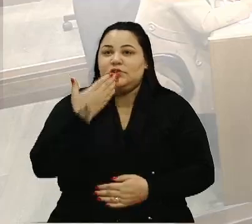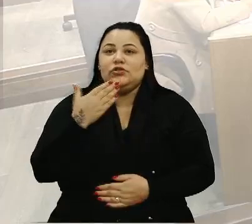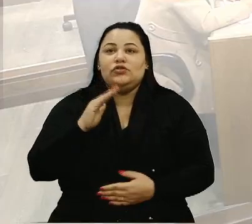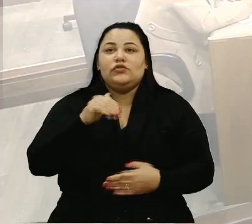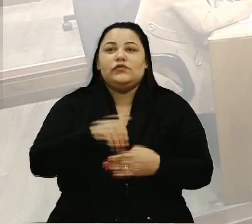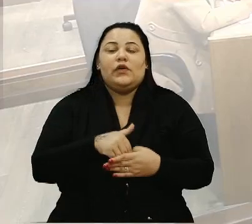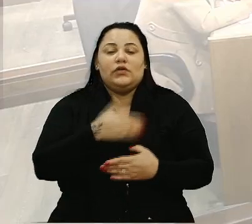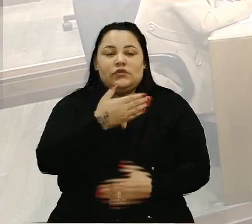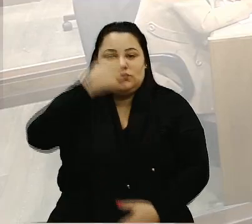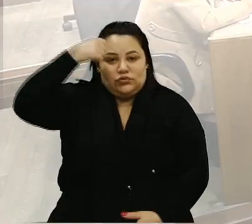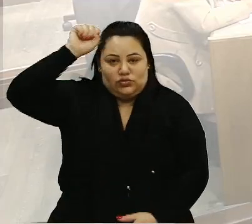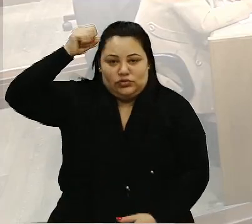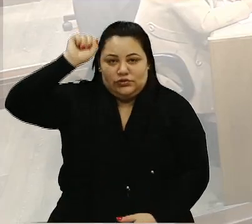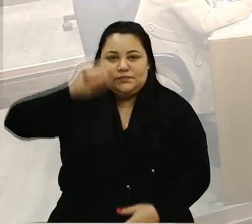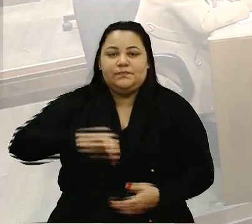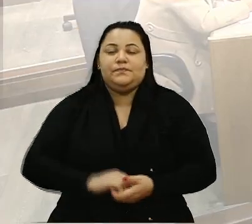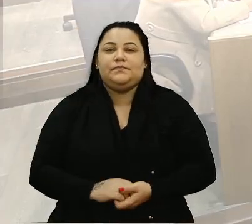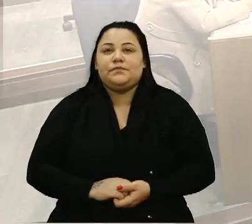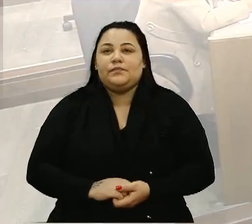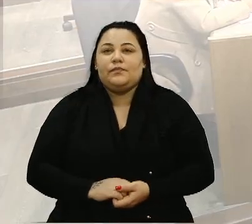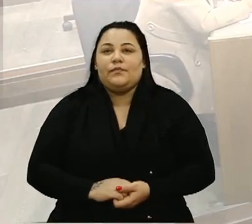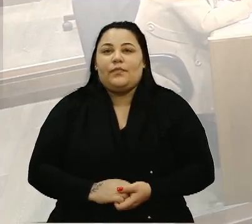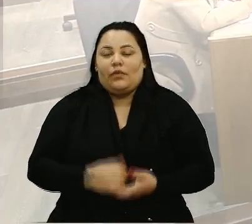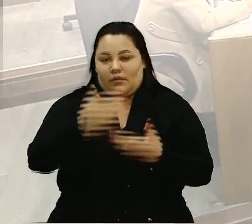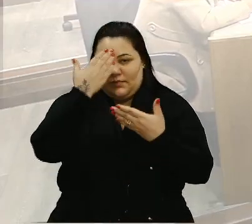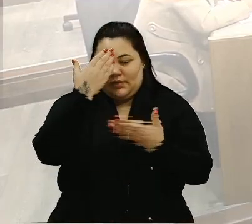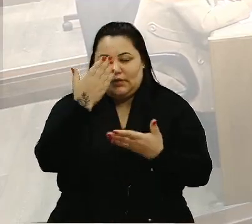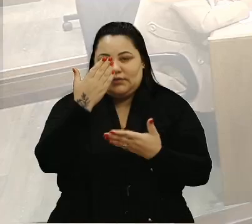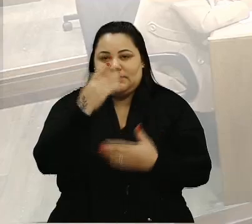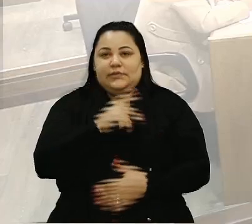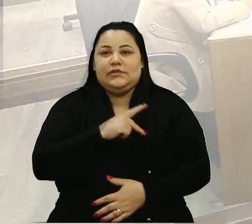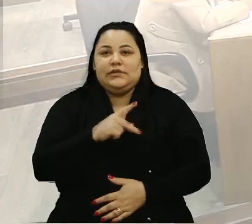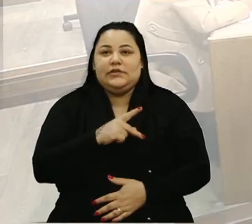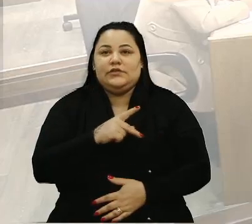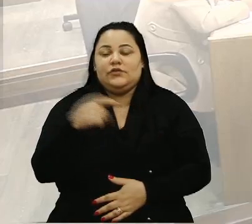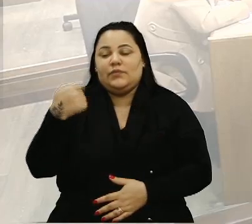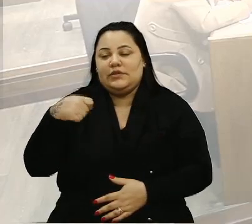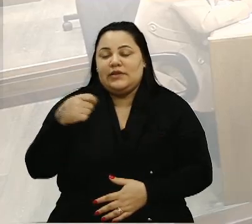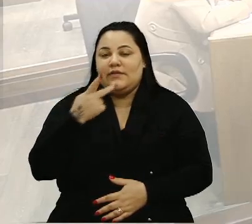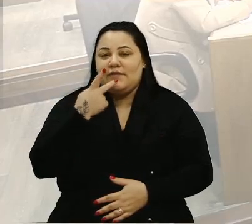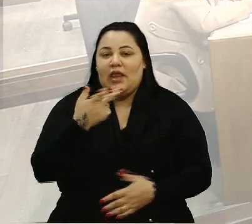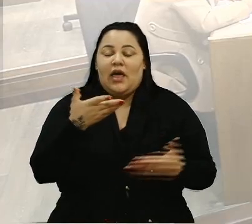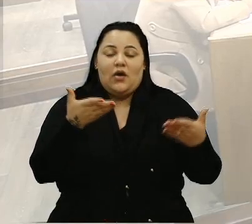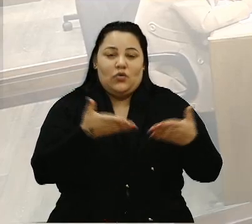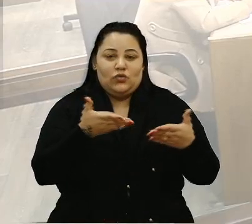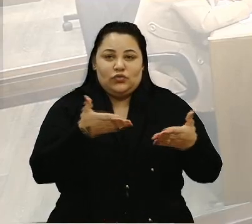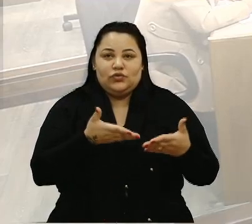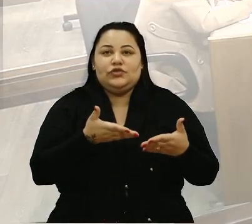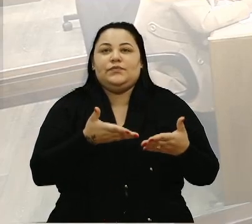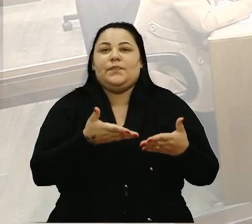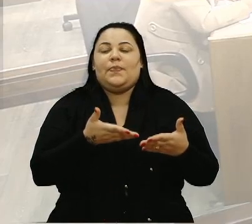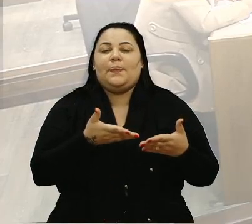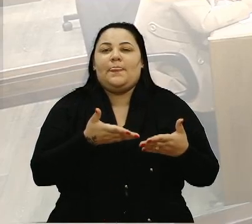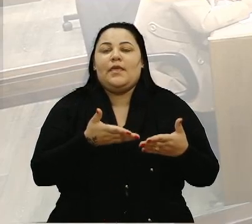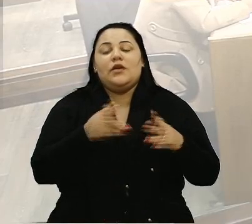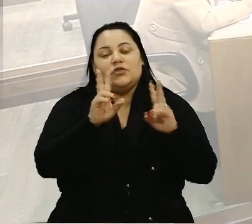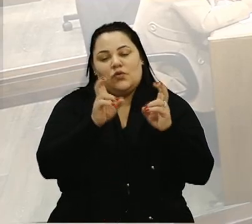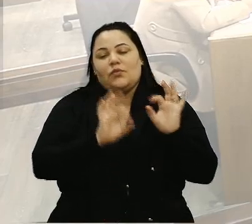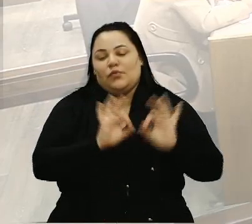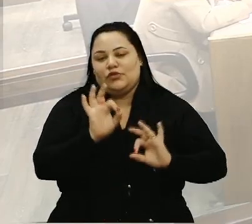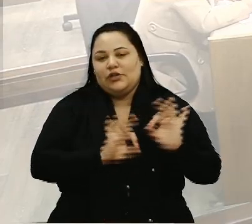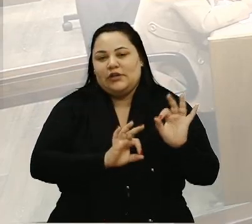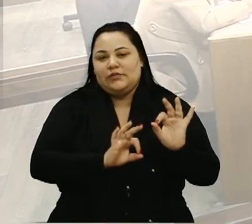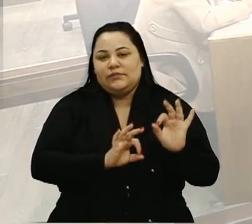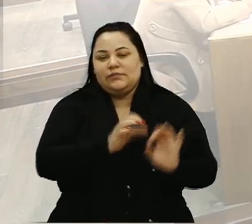também, vereador Clóvis Xuxa. Obrigado, presidente. Não poderia deixar de manifestar em relação a esse projeto